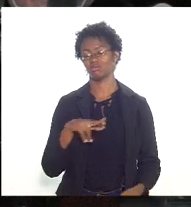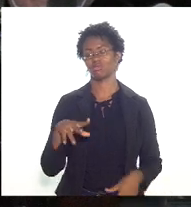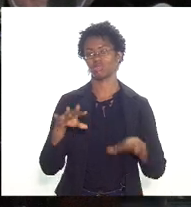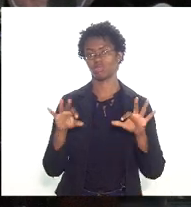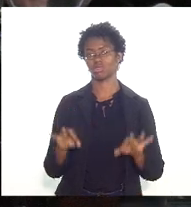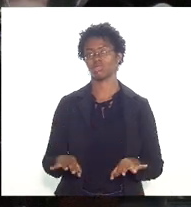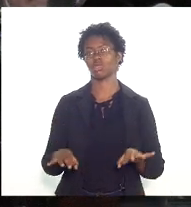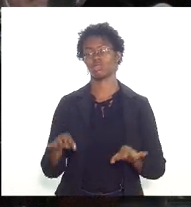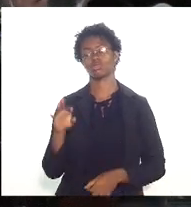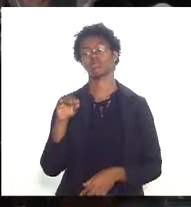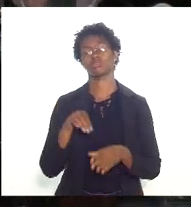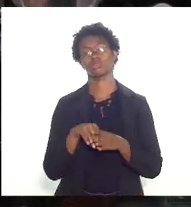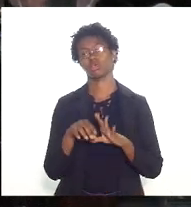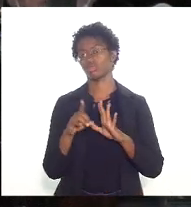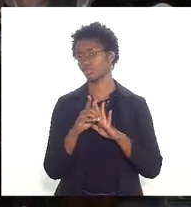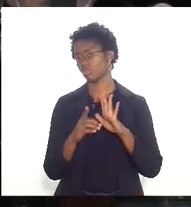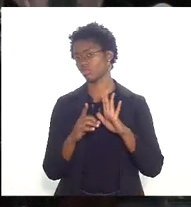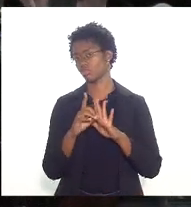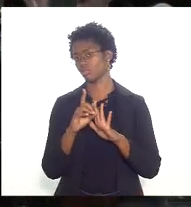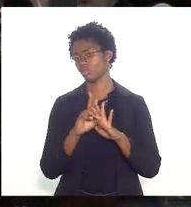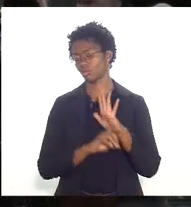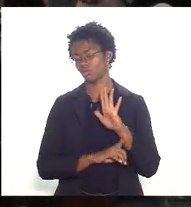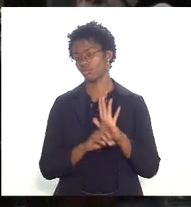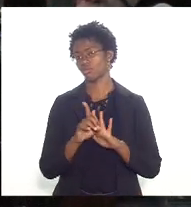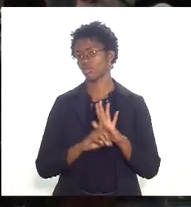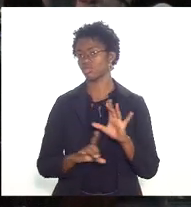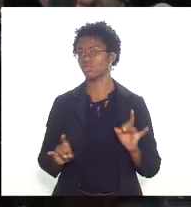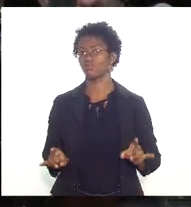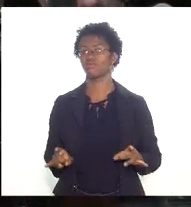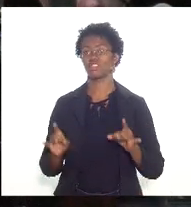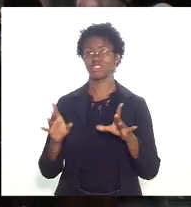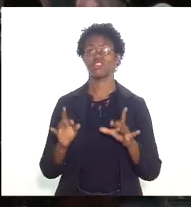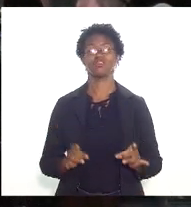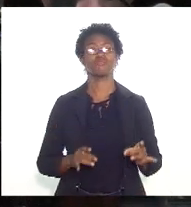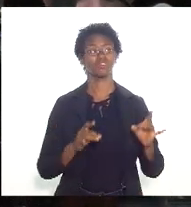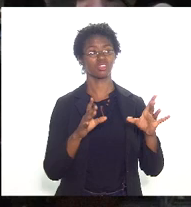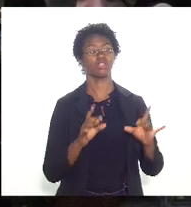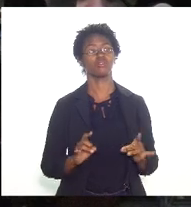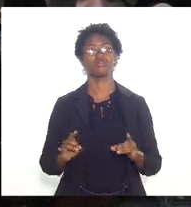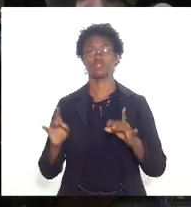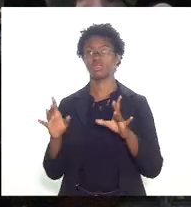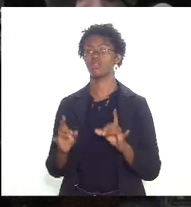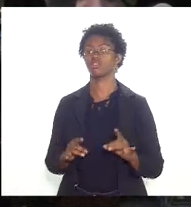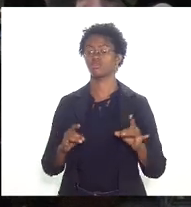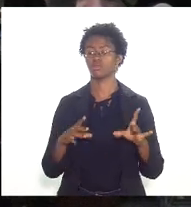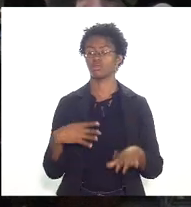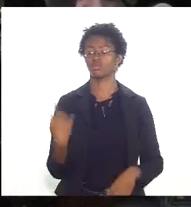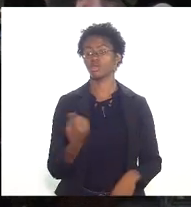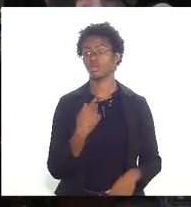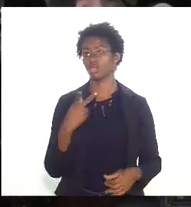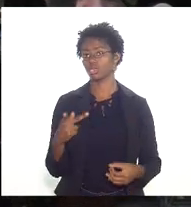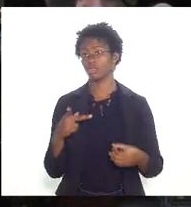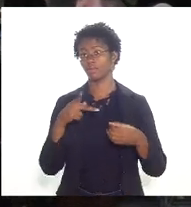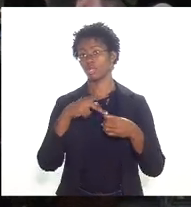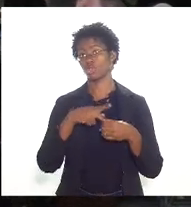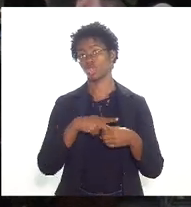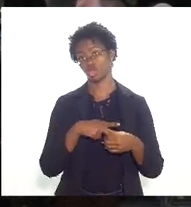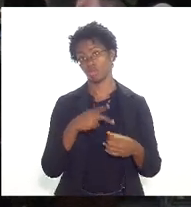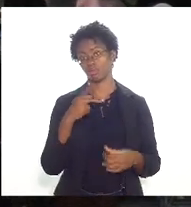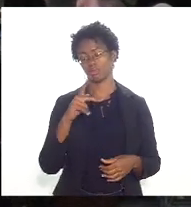e vendendo o nosso maior patrimônio que é que é a nossa Petrobras